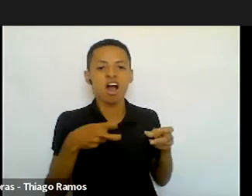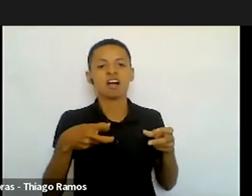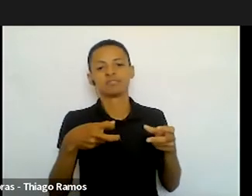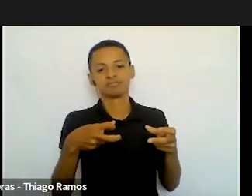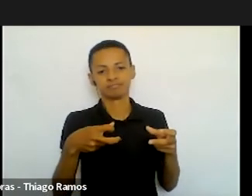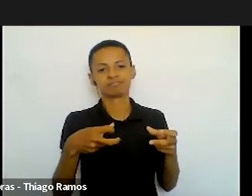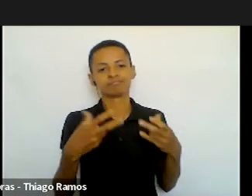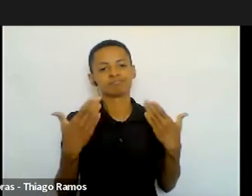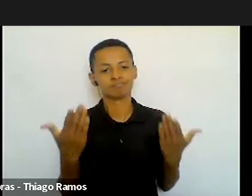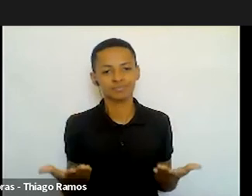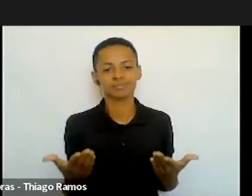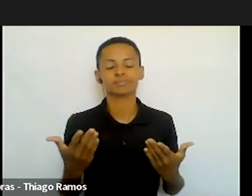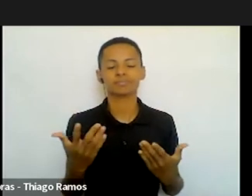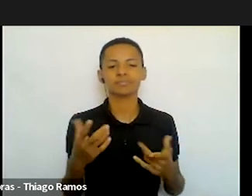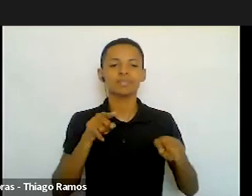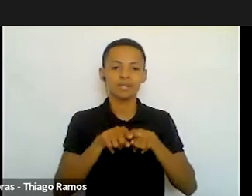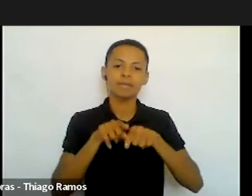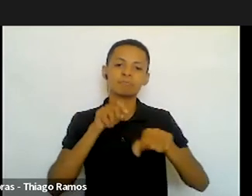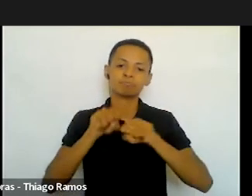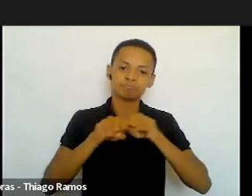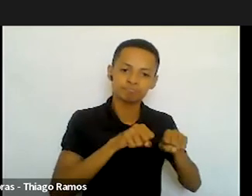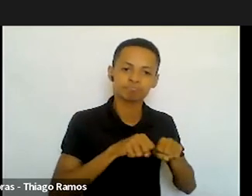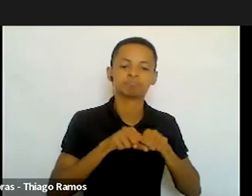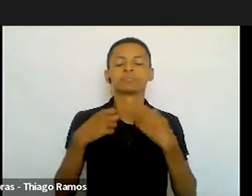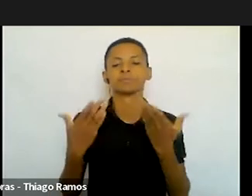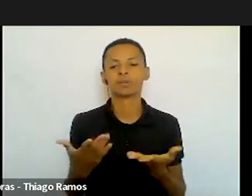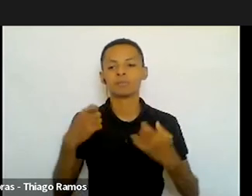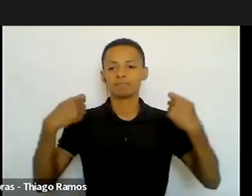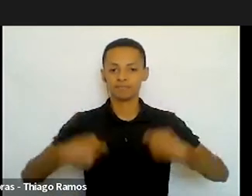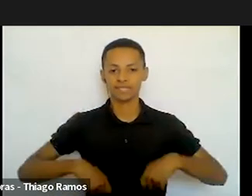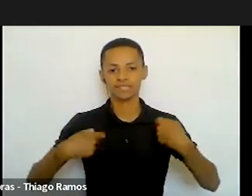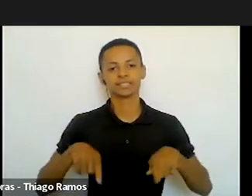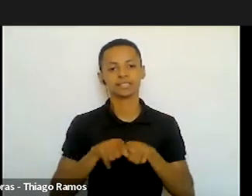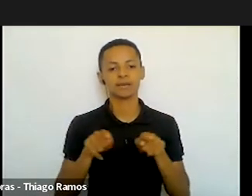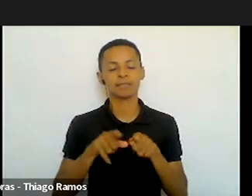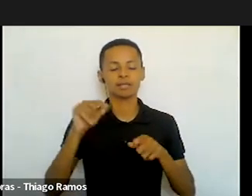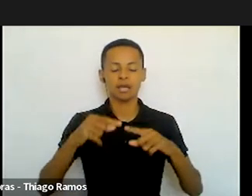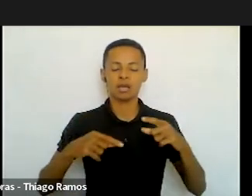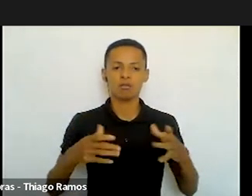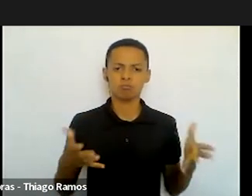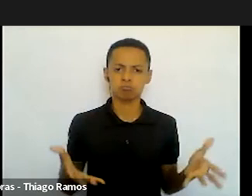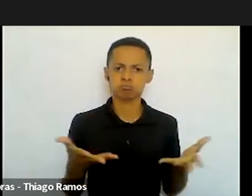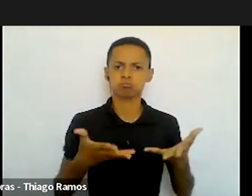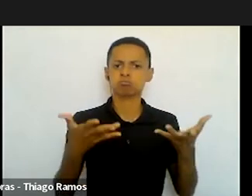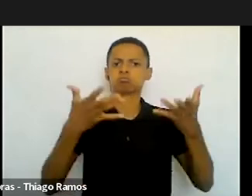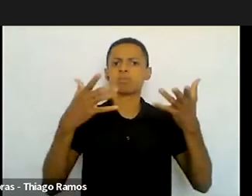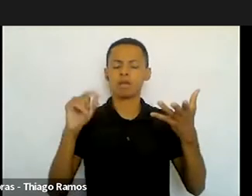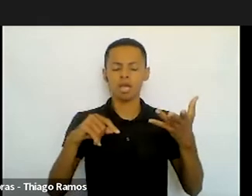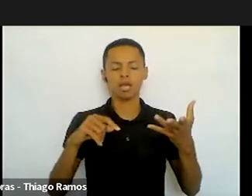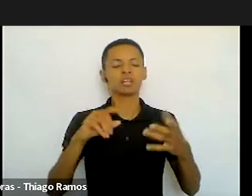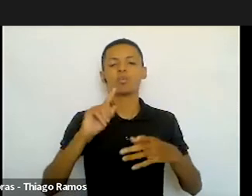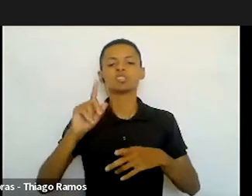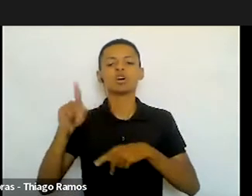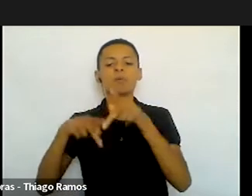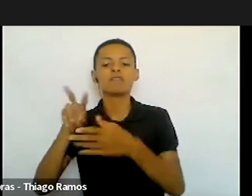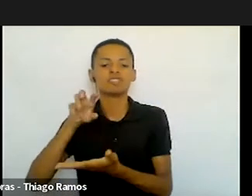e de genocídio. Então, é necessário que esteja um levante não somente dos povos indígenas, dos negros, das